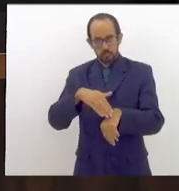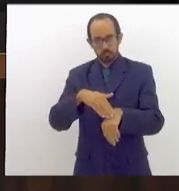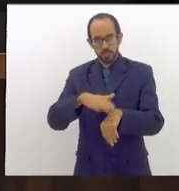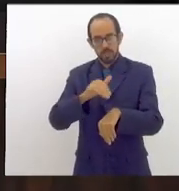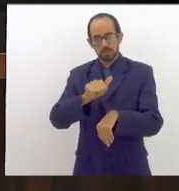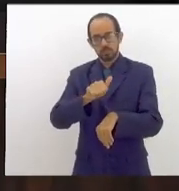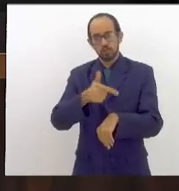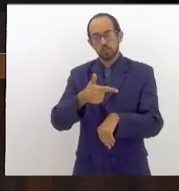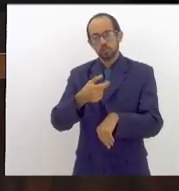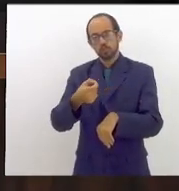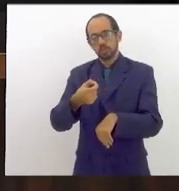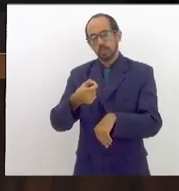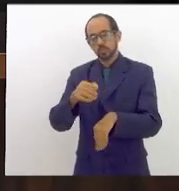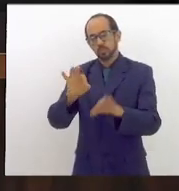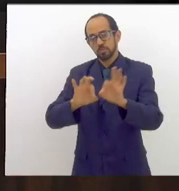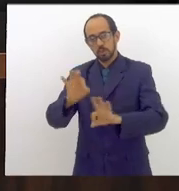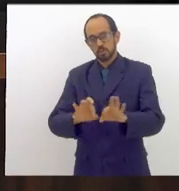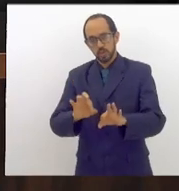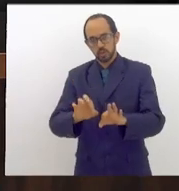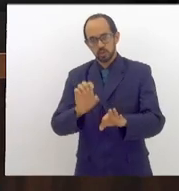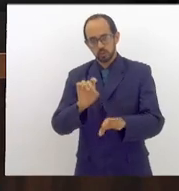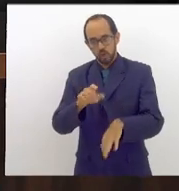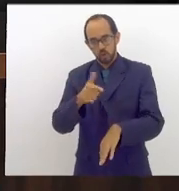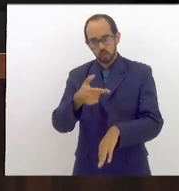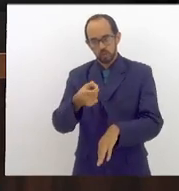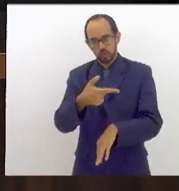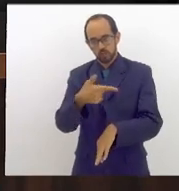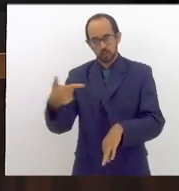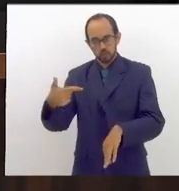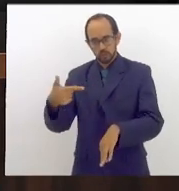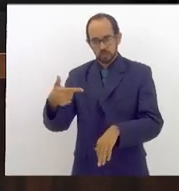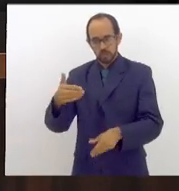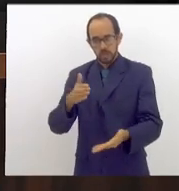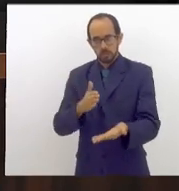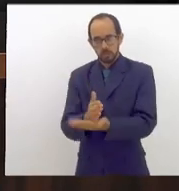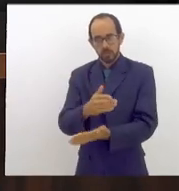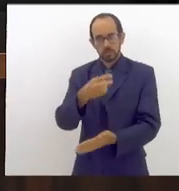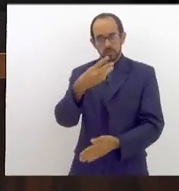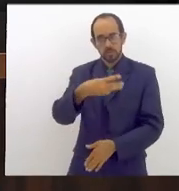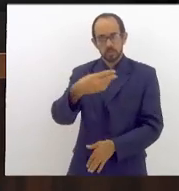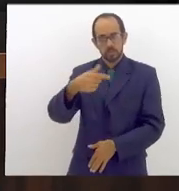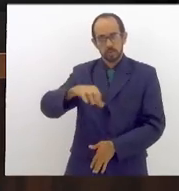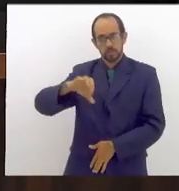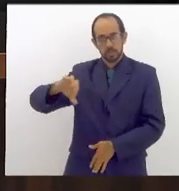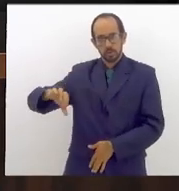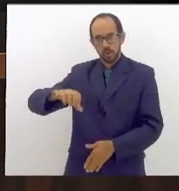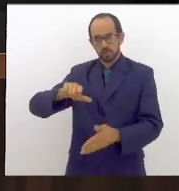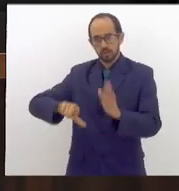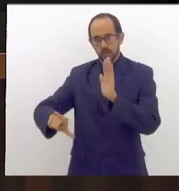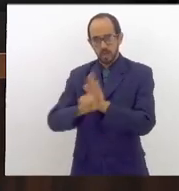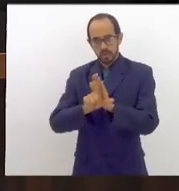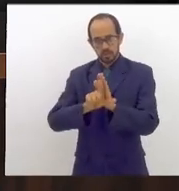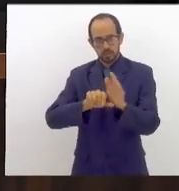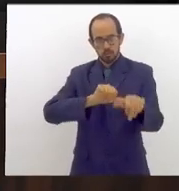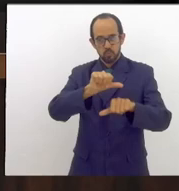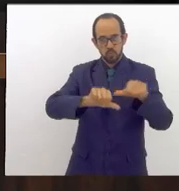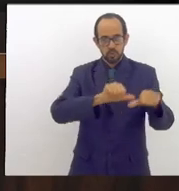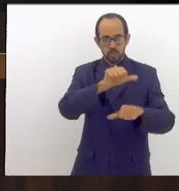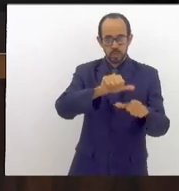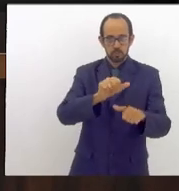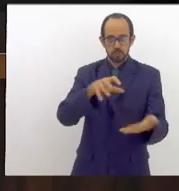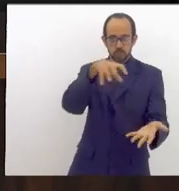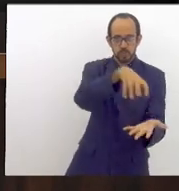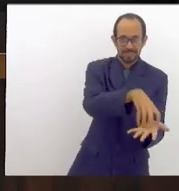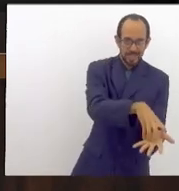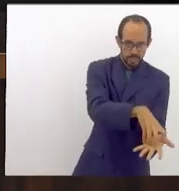1.200 projetos de lei apresentado somente este ano e aprovamos 399 leis mudamos de sede unido todos os